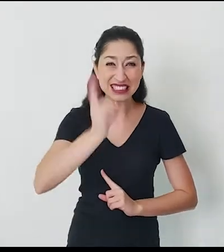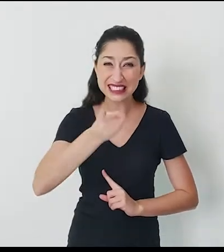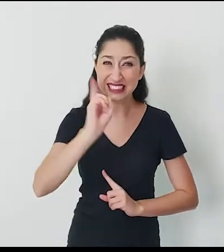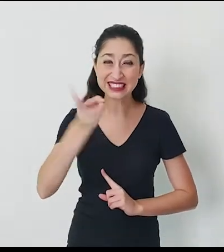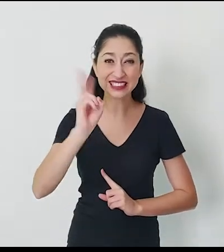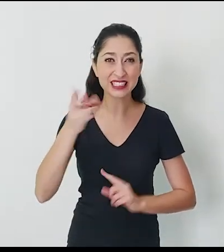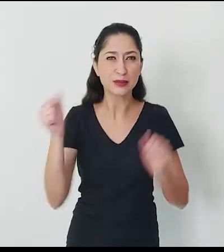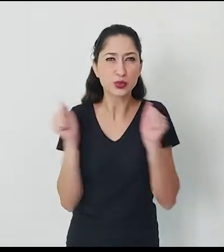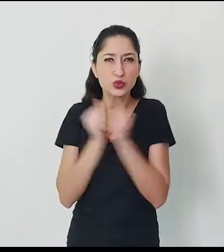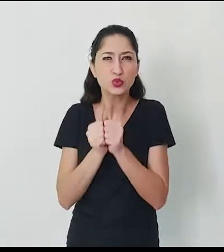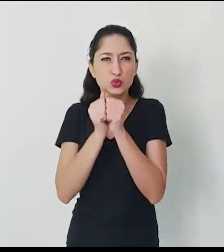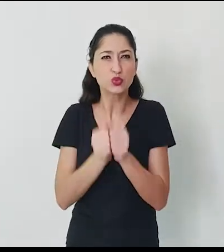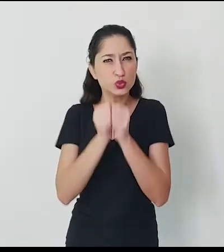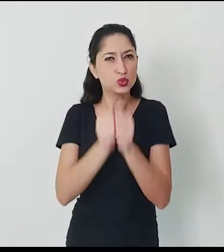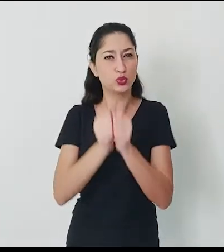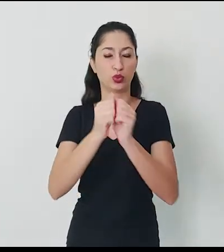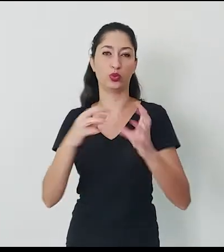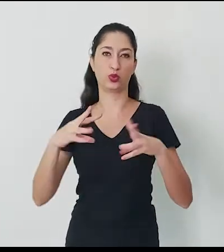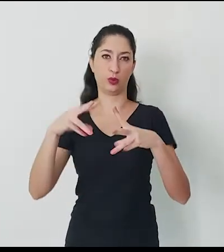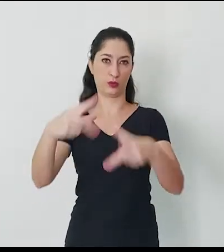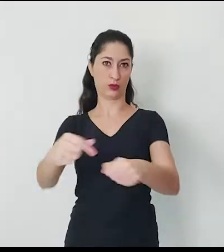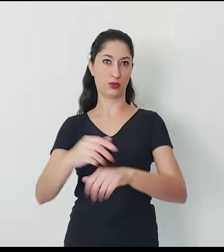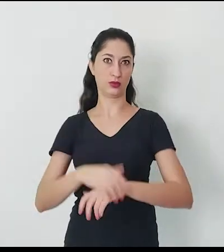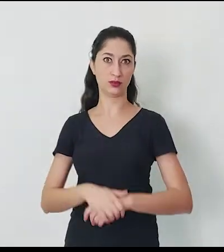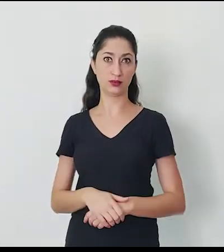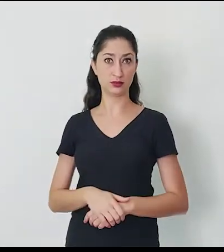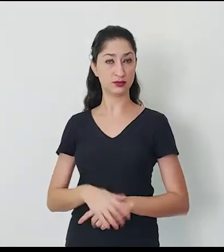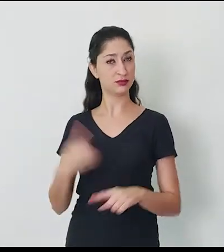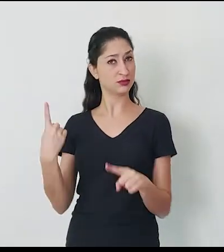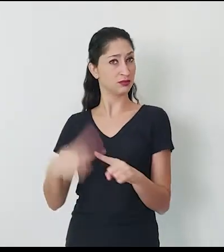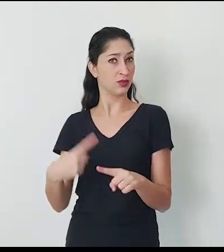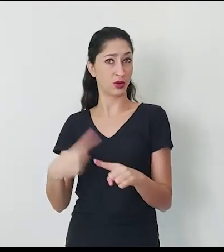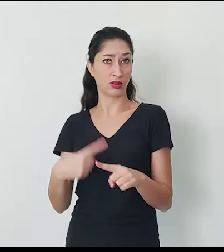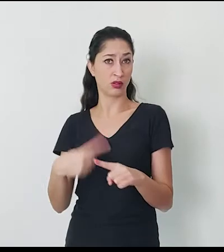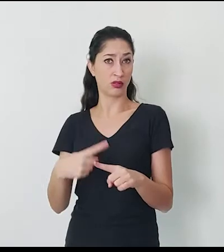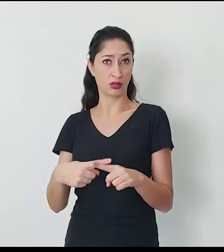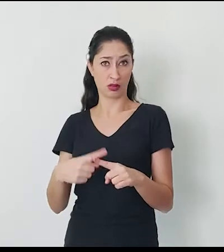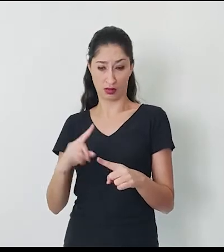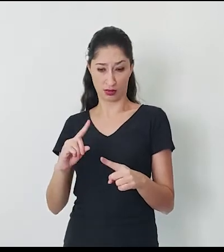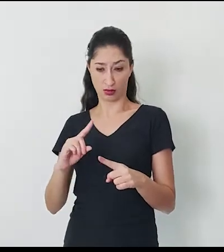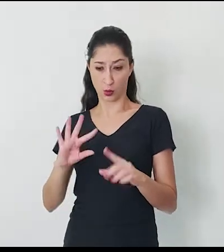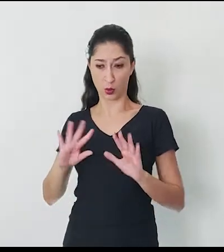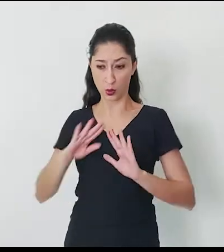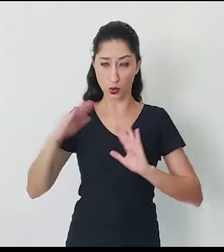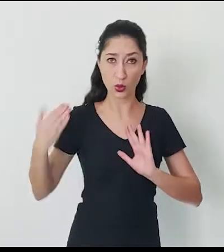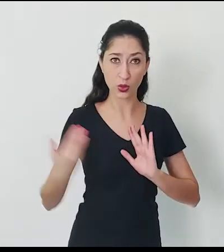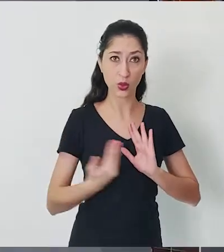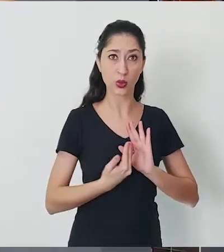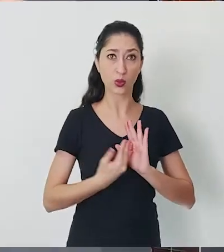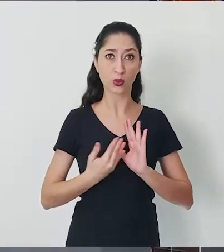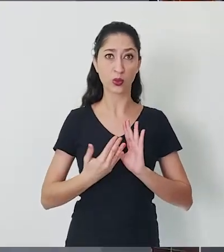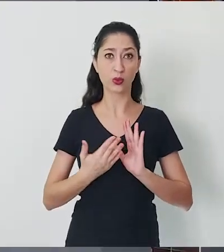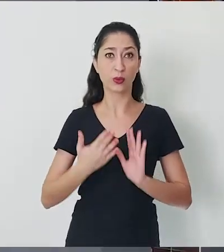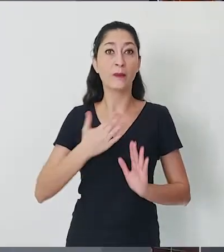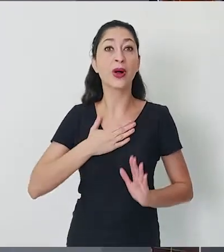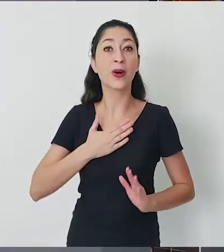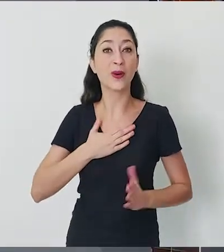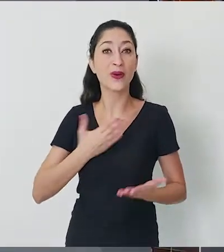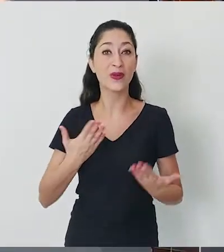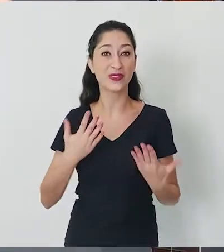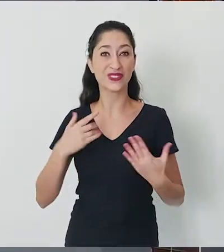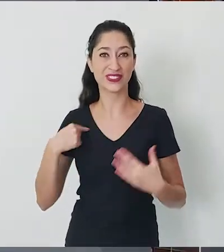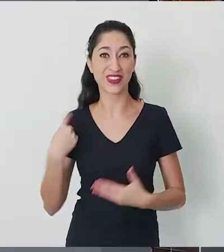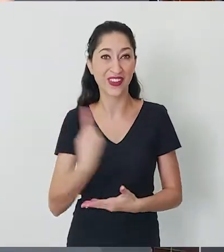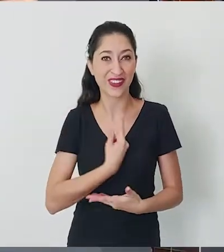sempre esteve presente, porque afinal de contas é tudo nosso. Mas afinal de